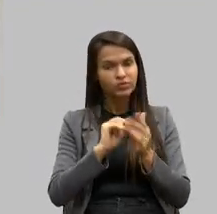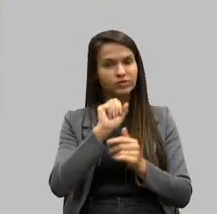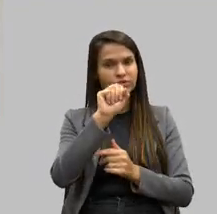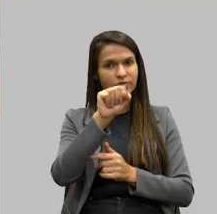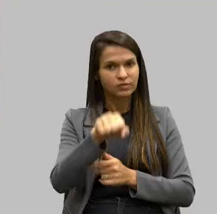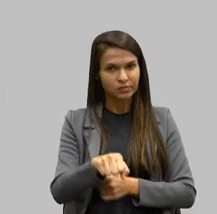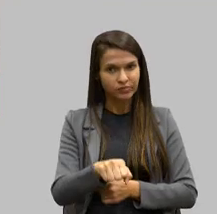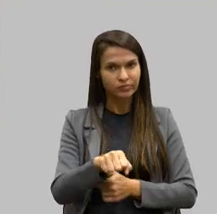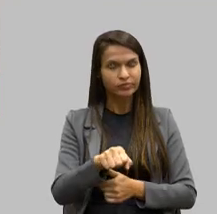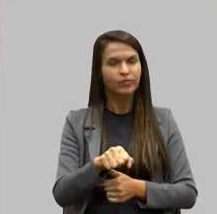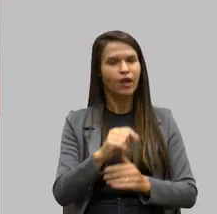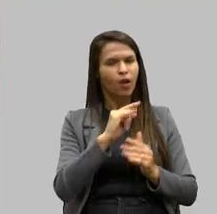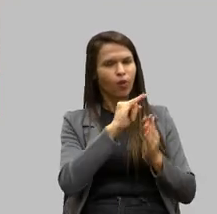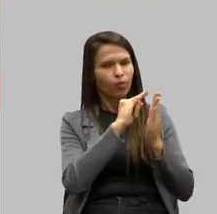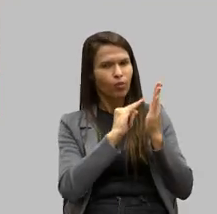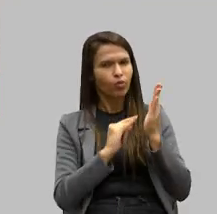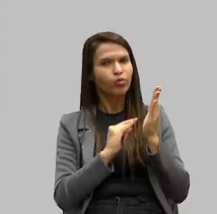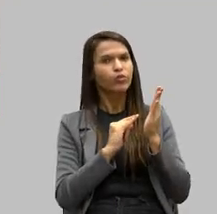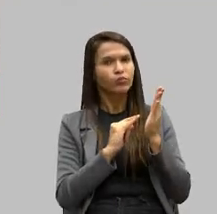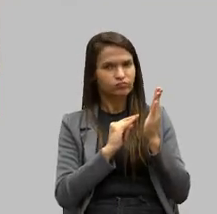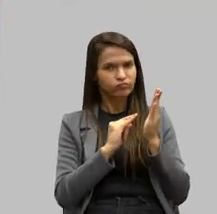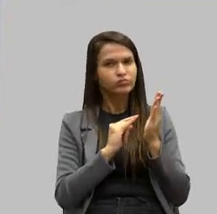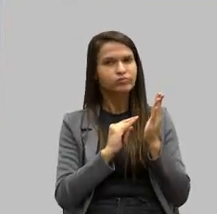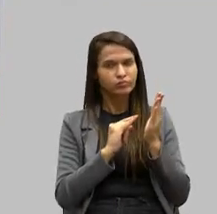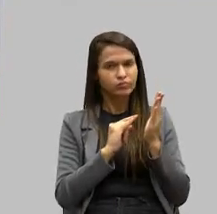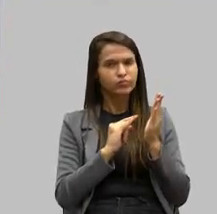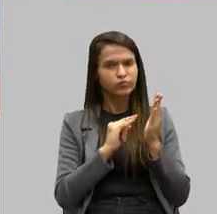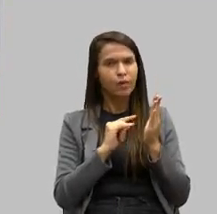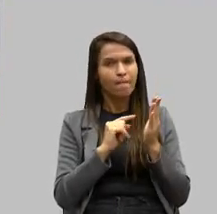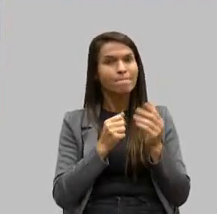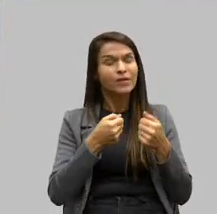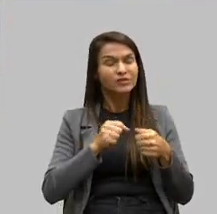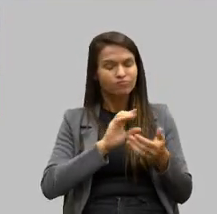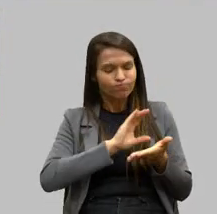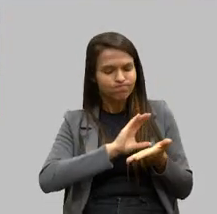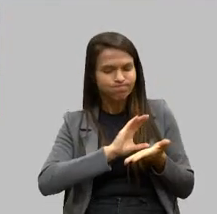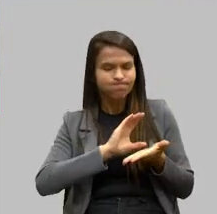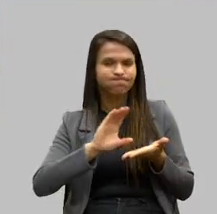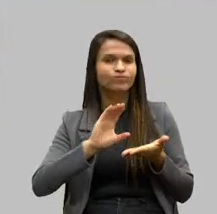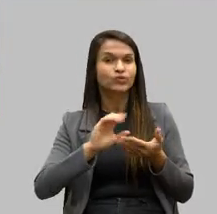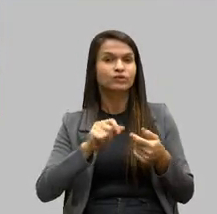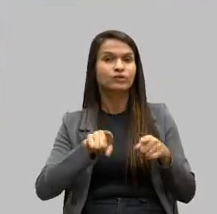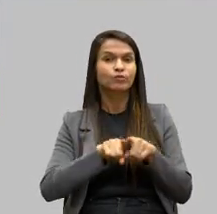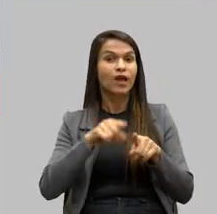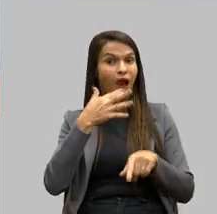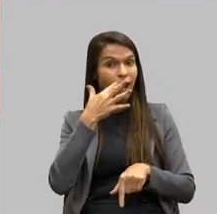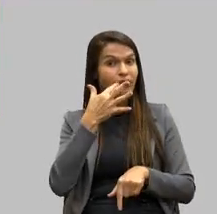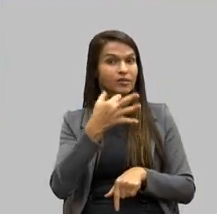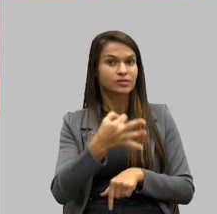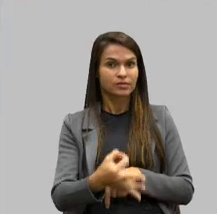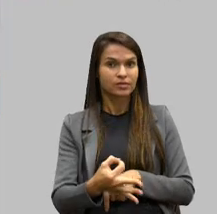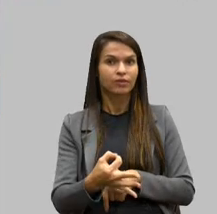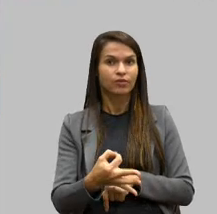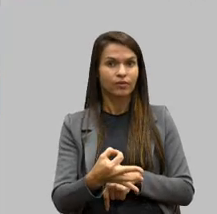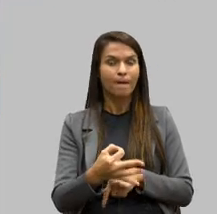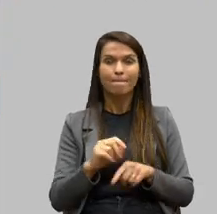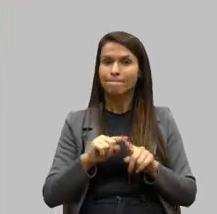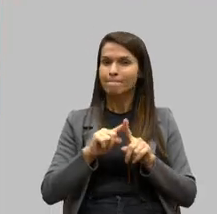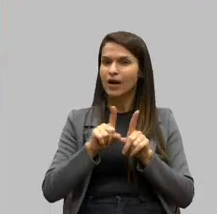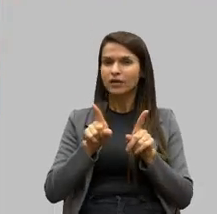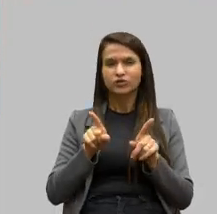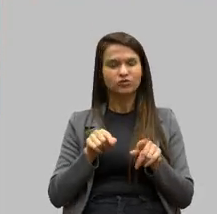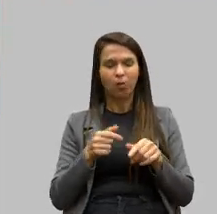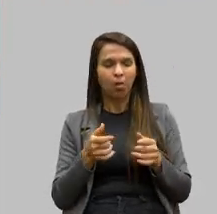é uma pauta que nos custa muito investimento e muita atenção, mas nós não estamos